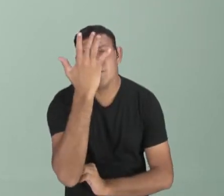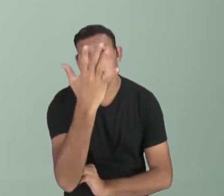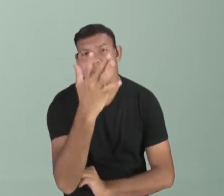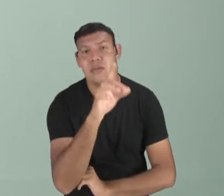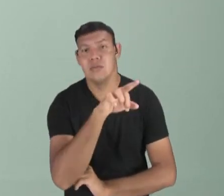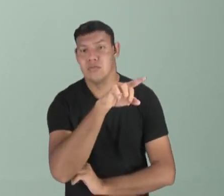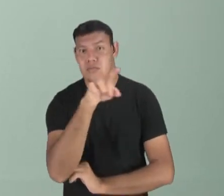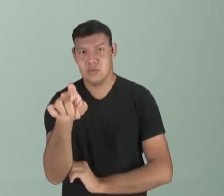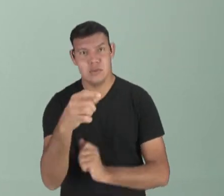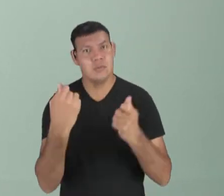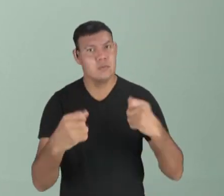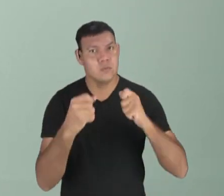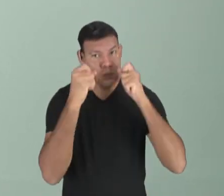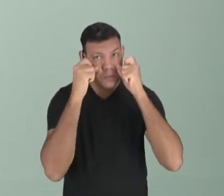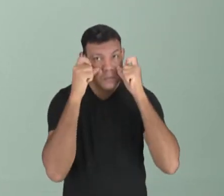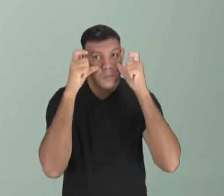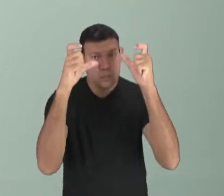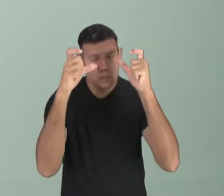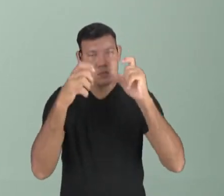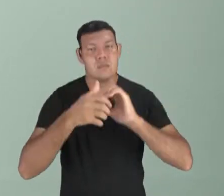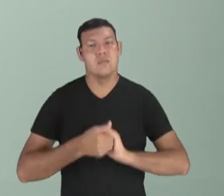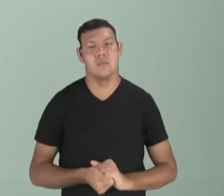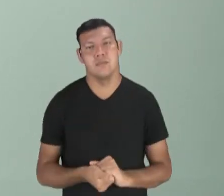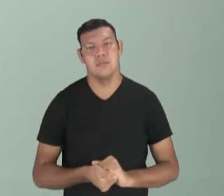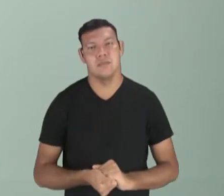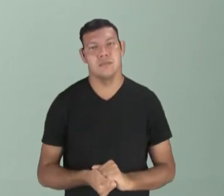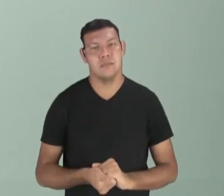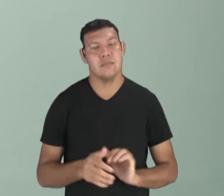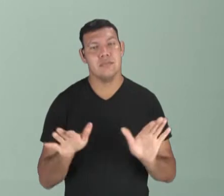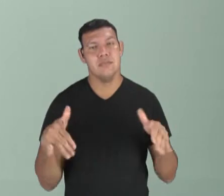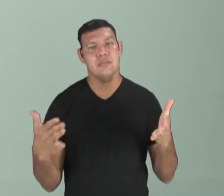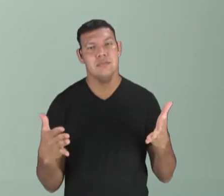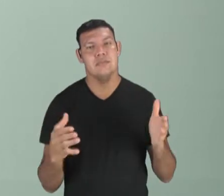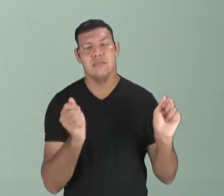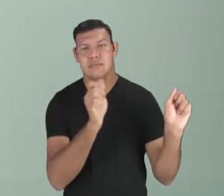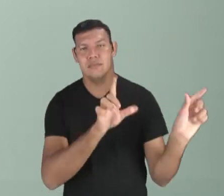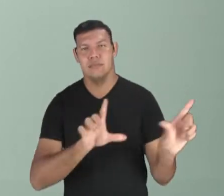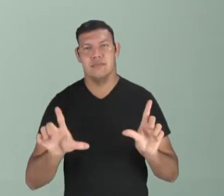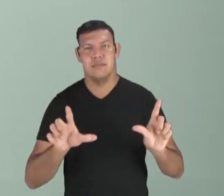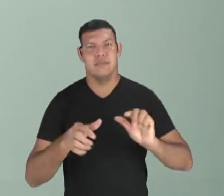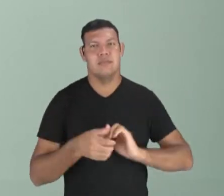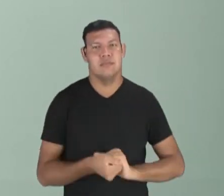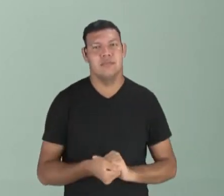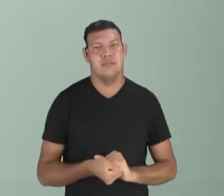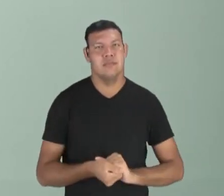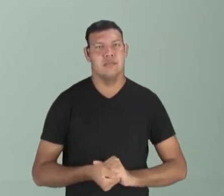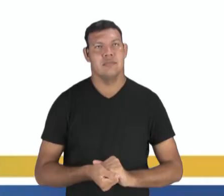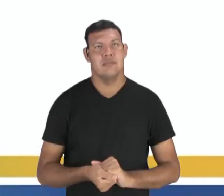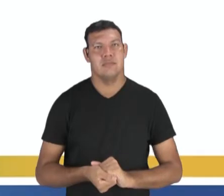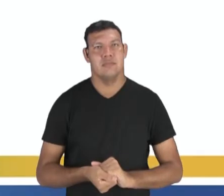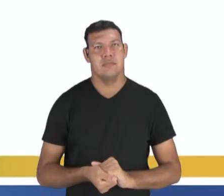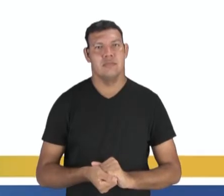você só tem que tar atento Tá então vamos aí Vamos aos light